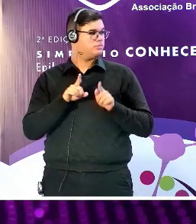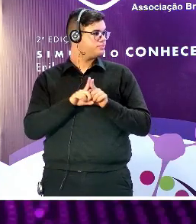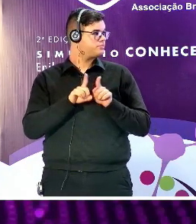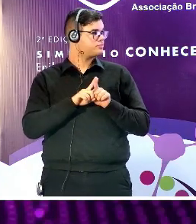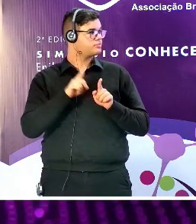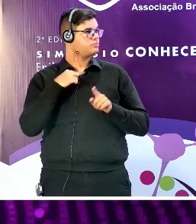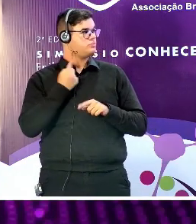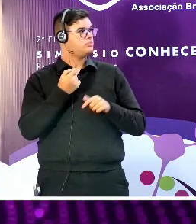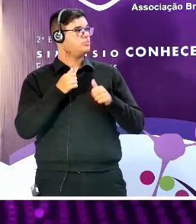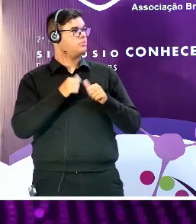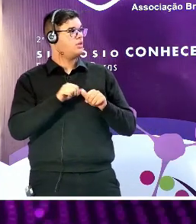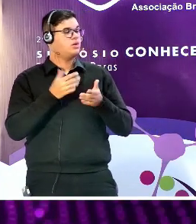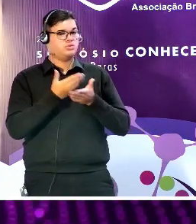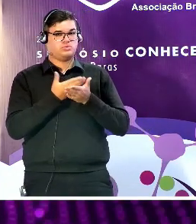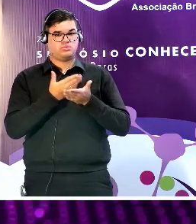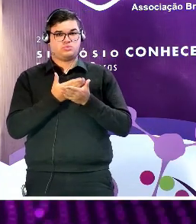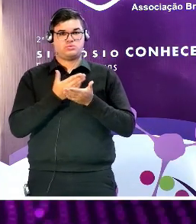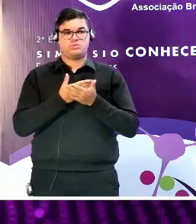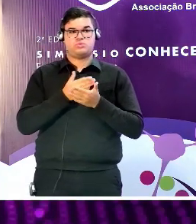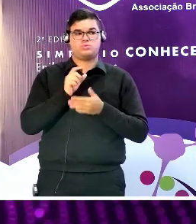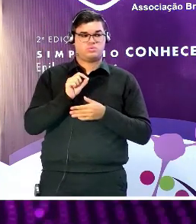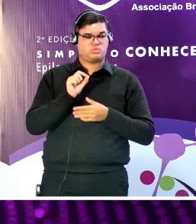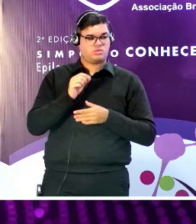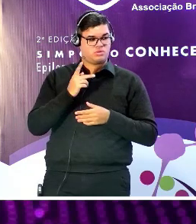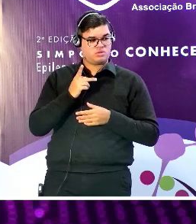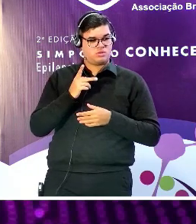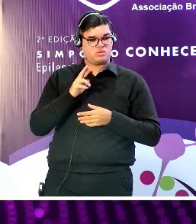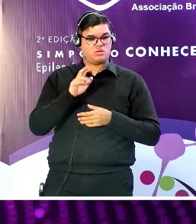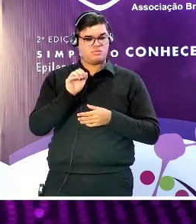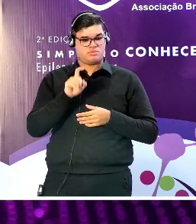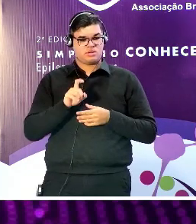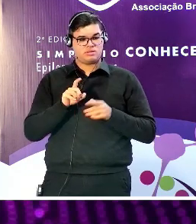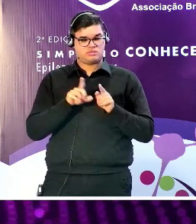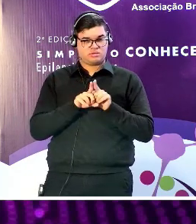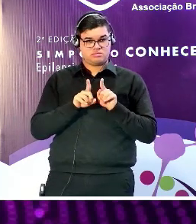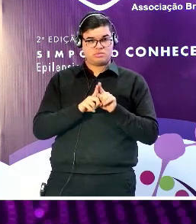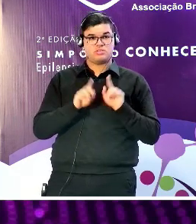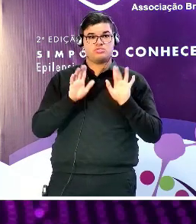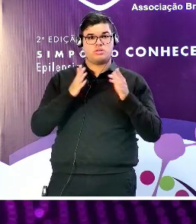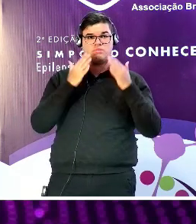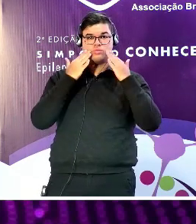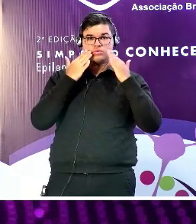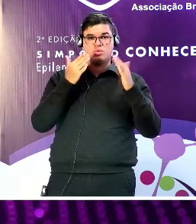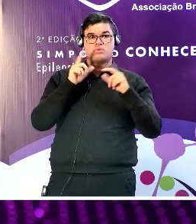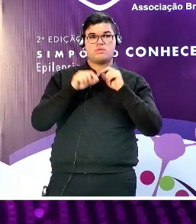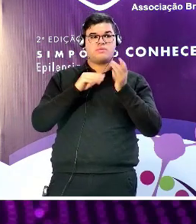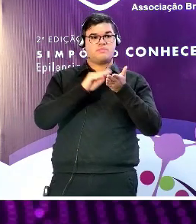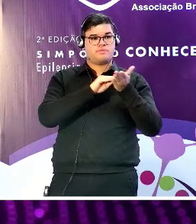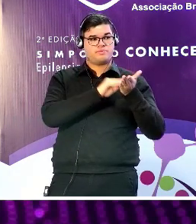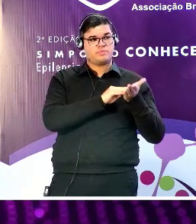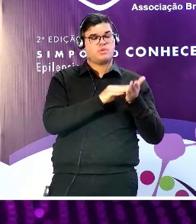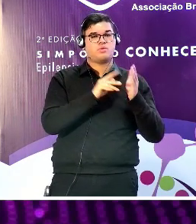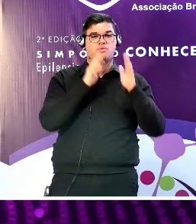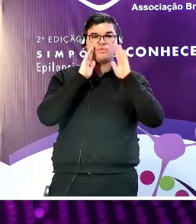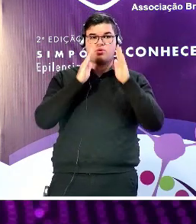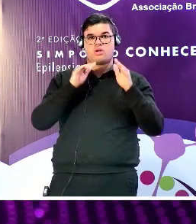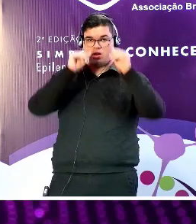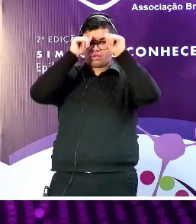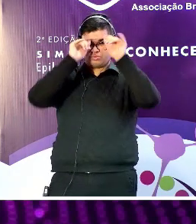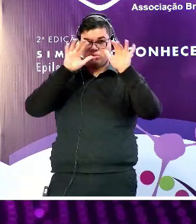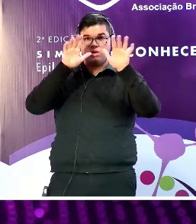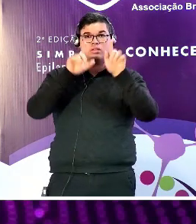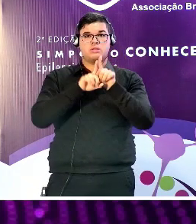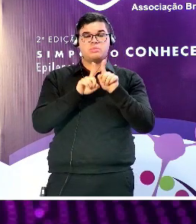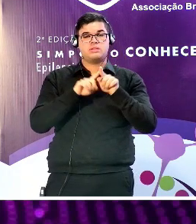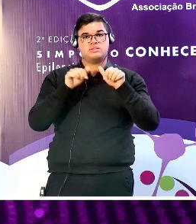Estamos com esse estudo PRAX-100 também, que tem mostrado insuficiência em autismo. Estamos falando de 20